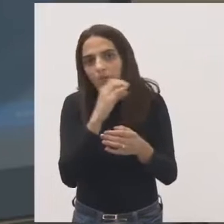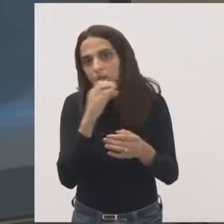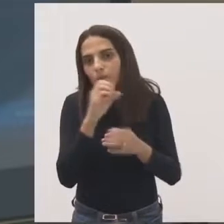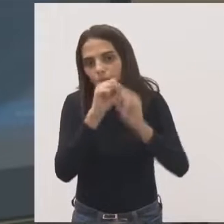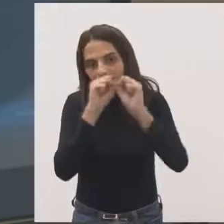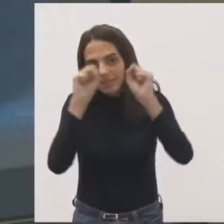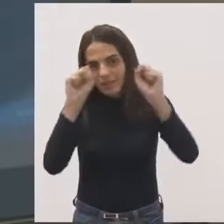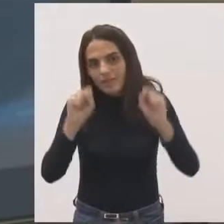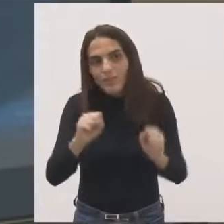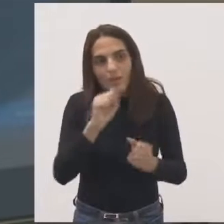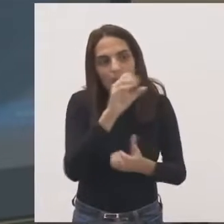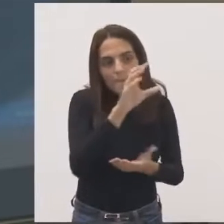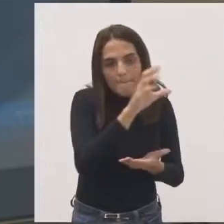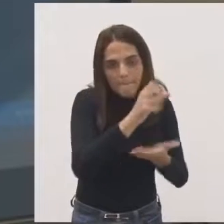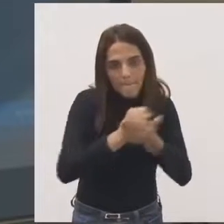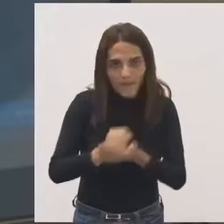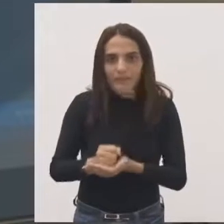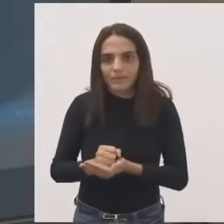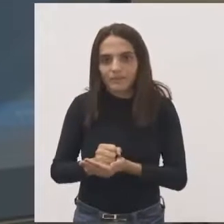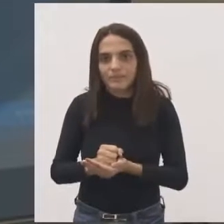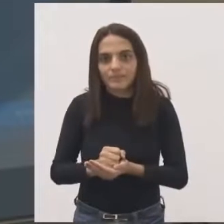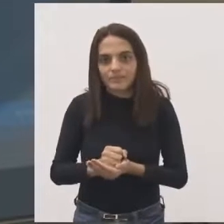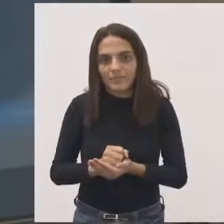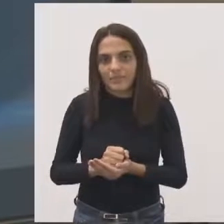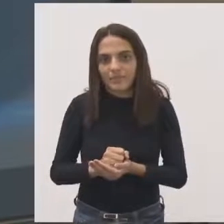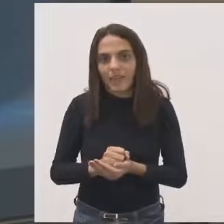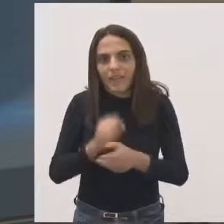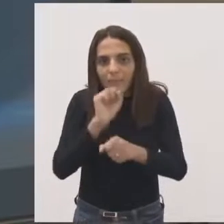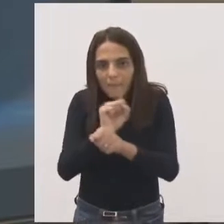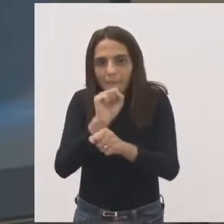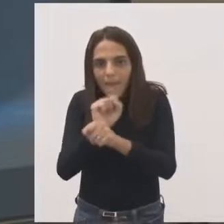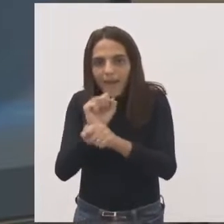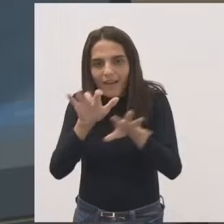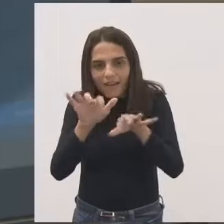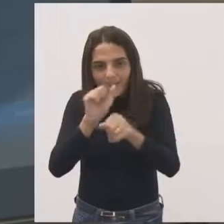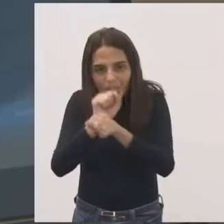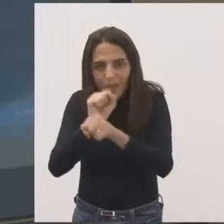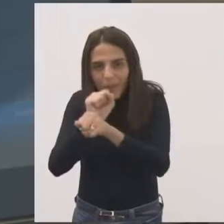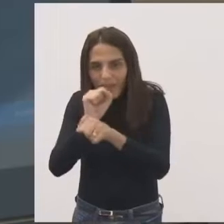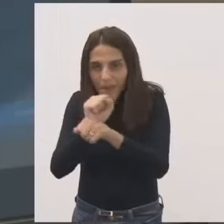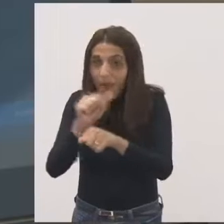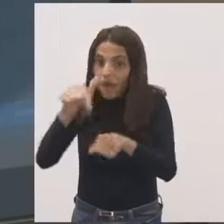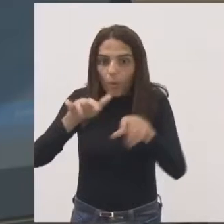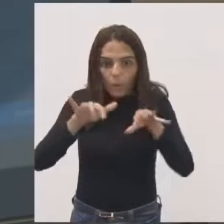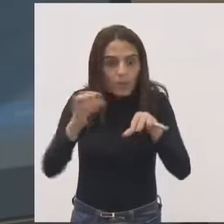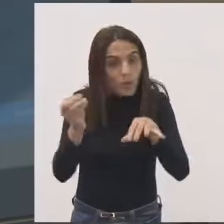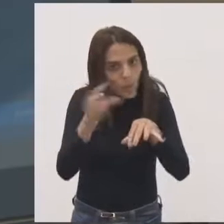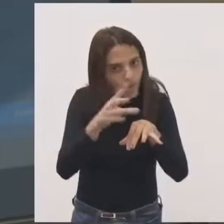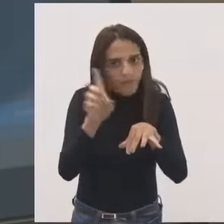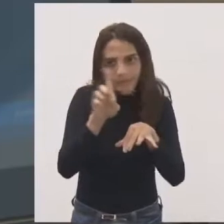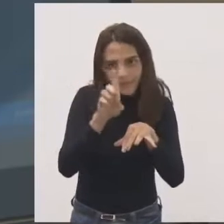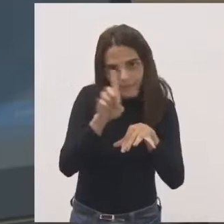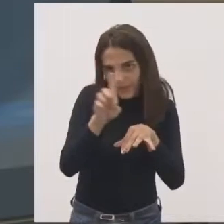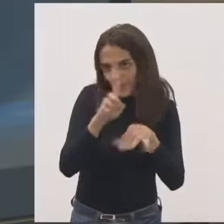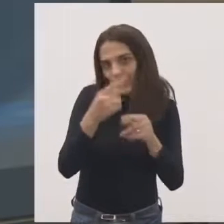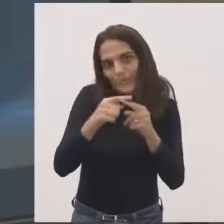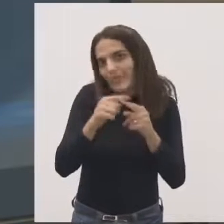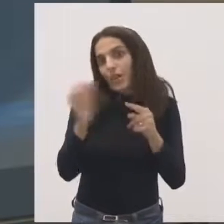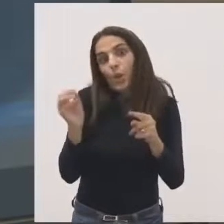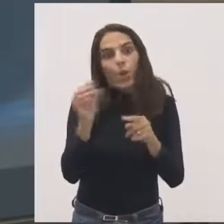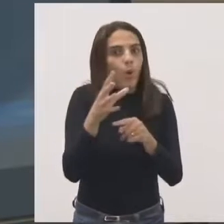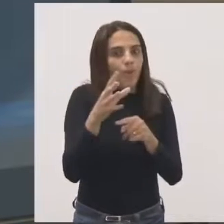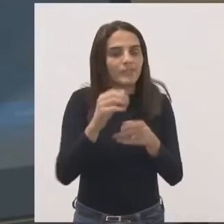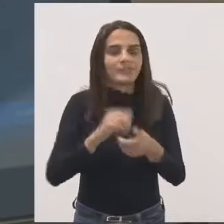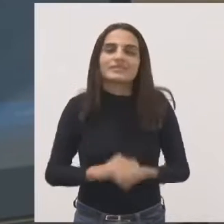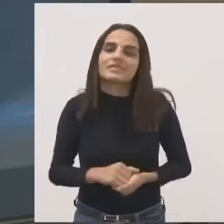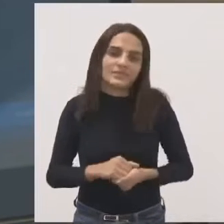isso você sente ele travando um pouco. Esses computadores novos não, porque esses computadores novos são de última geração. Então